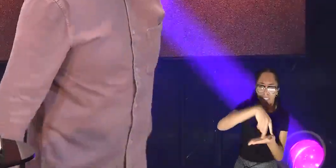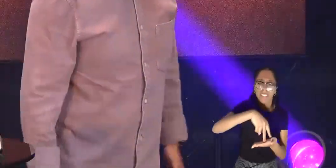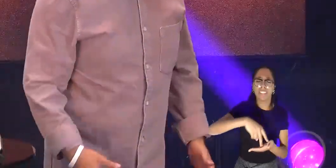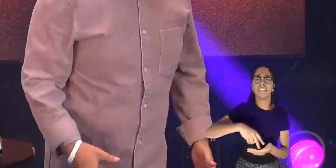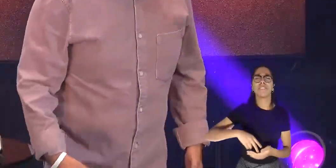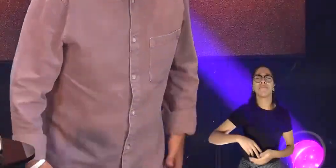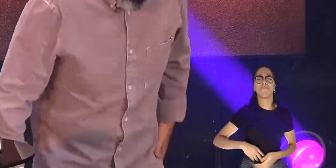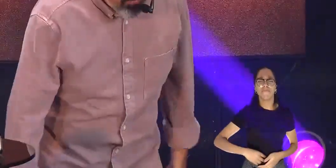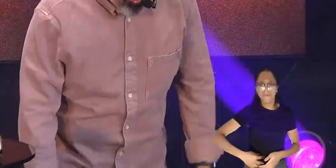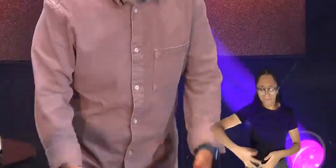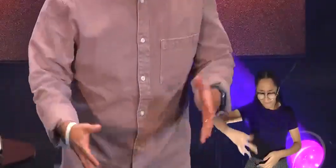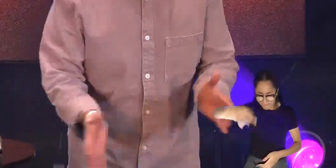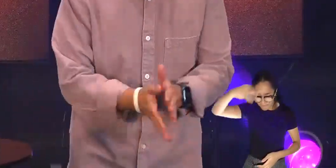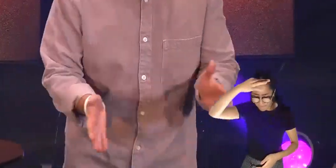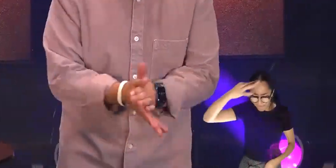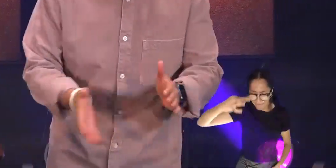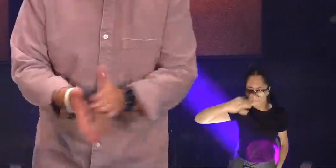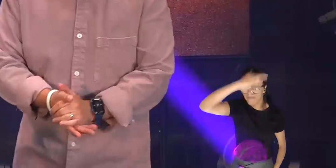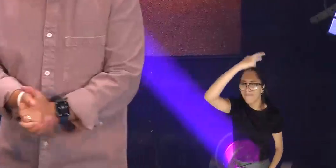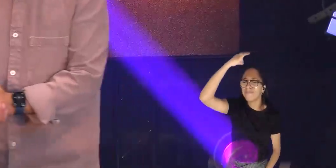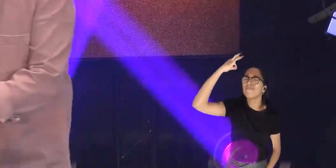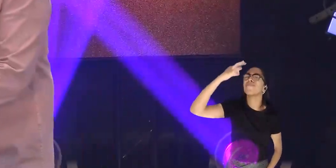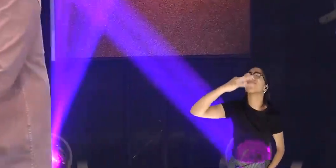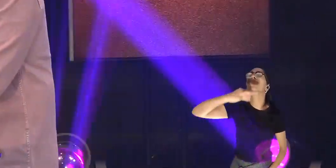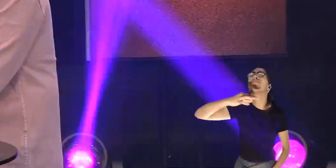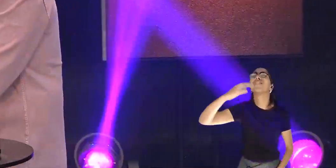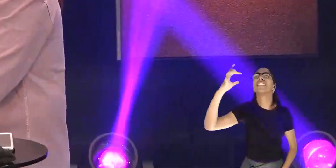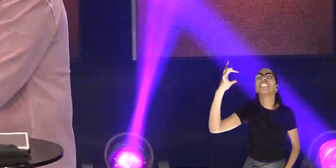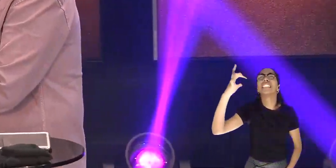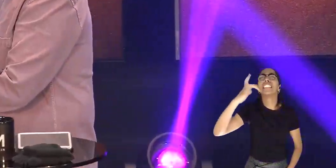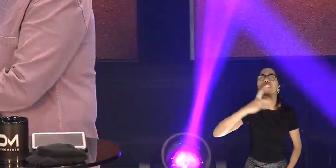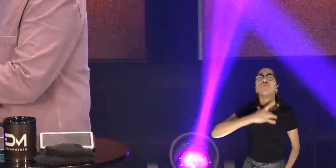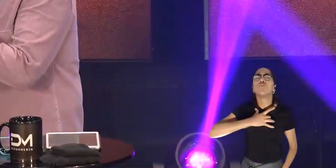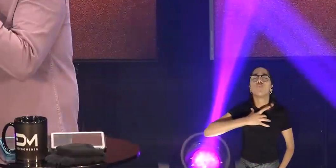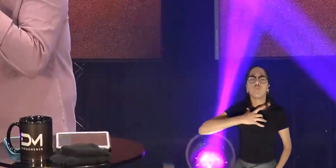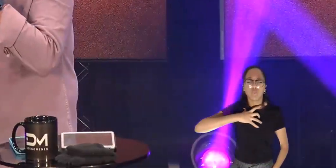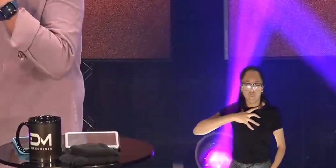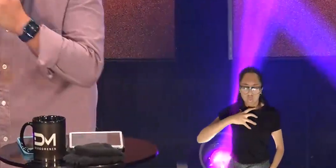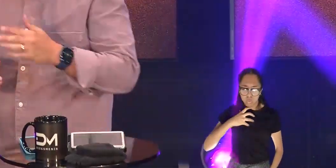do labirinto, o poder que emana da encruzilhada.